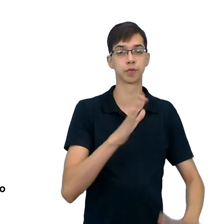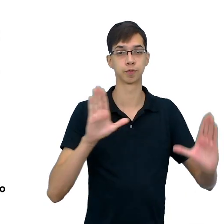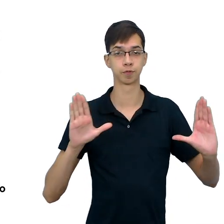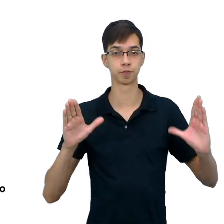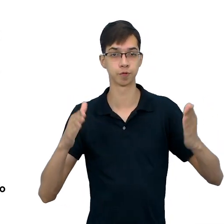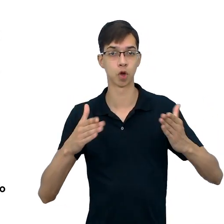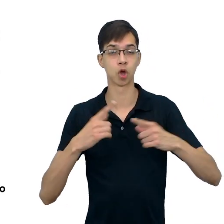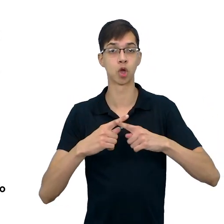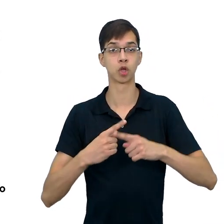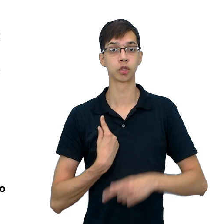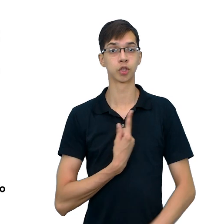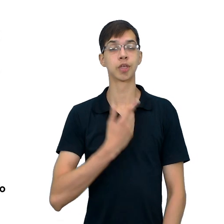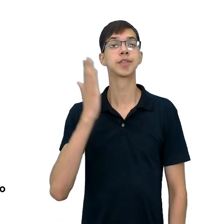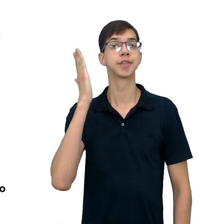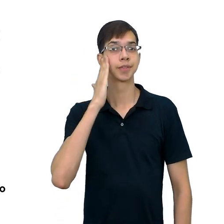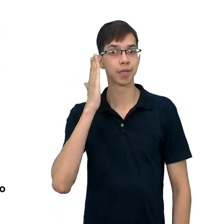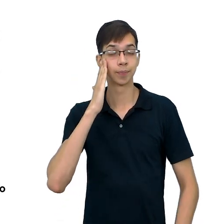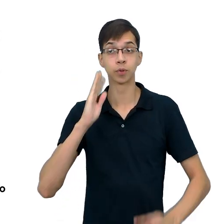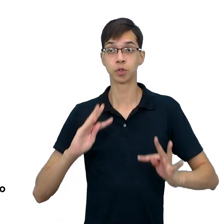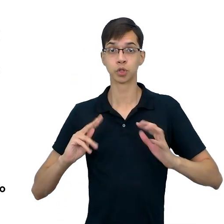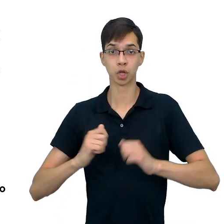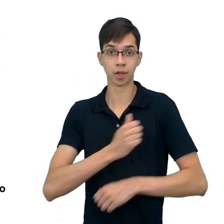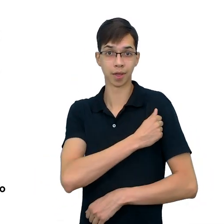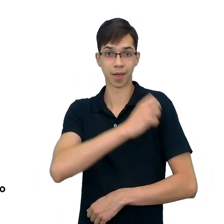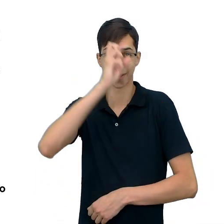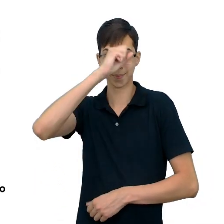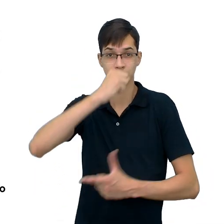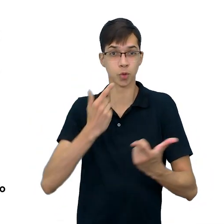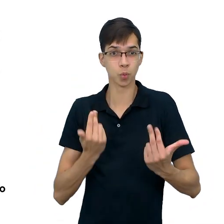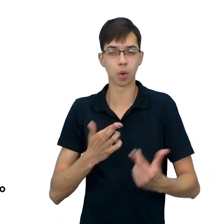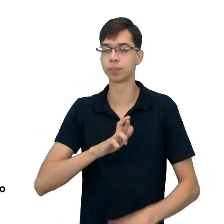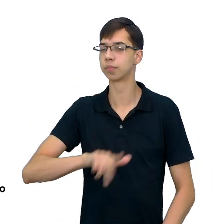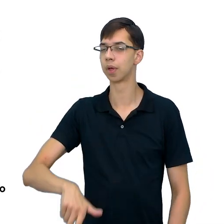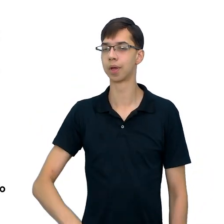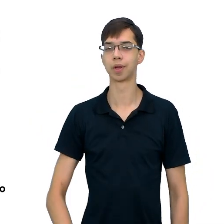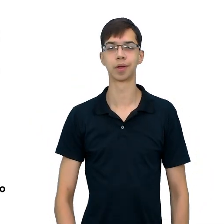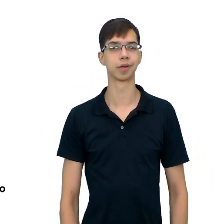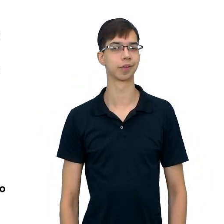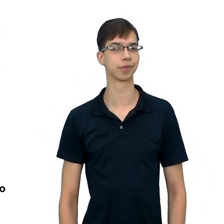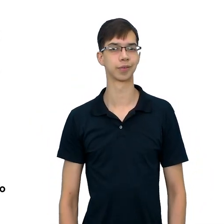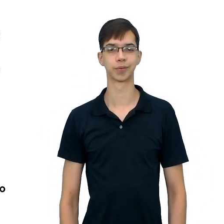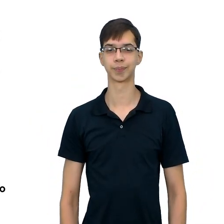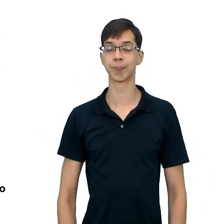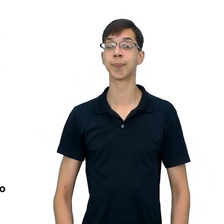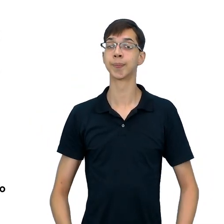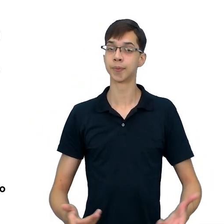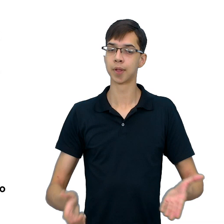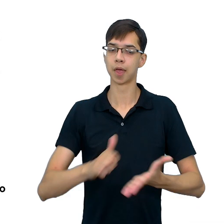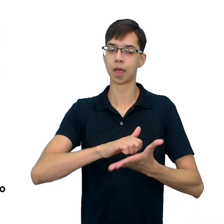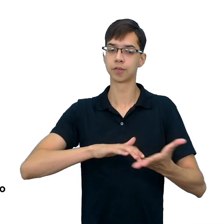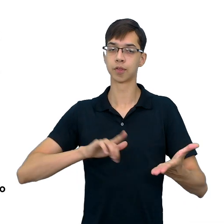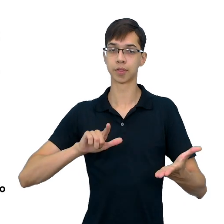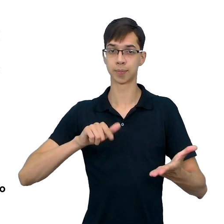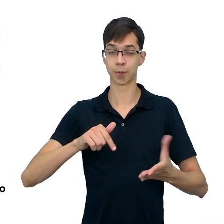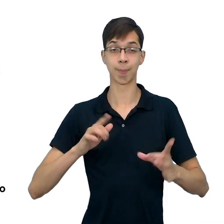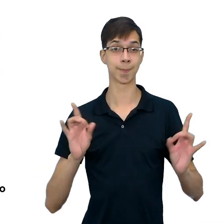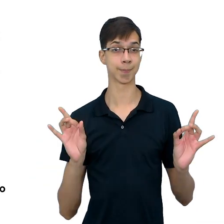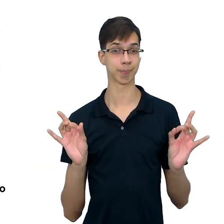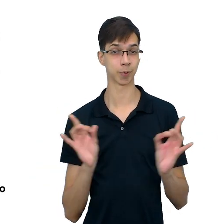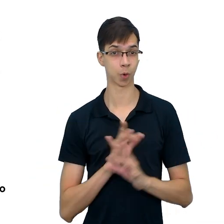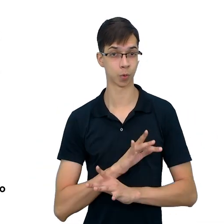os estudantes, eles aprendem da mesma forma. Então, após a realização dessas atividades, né, a